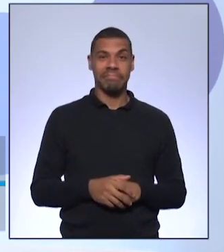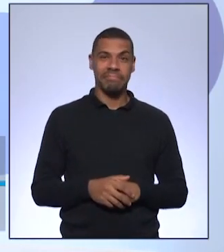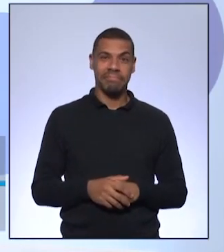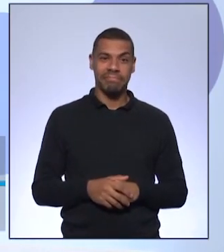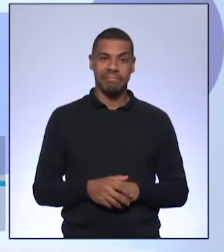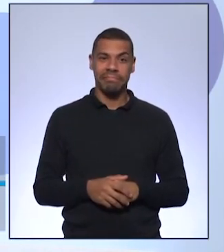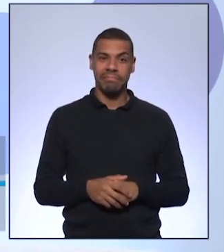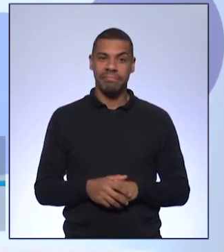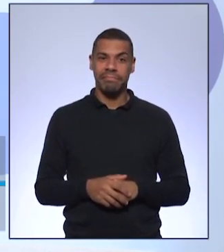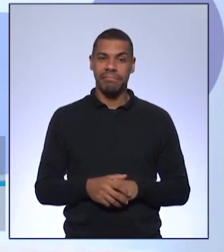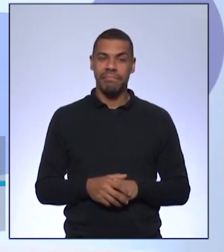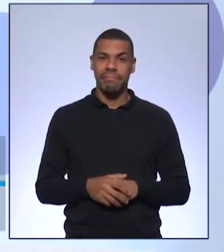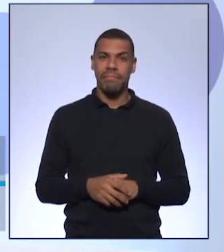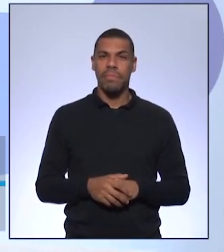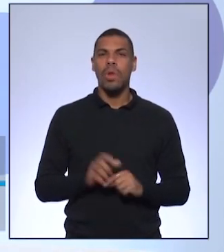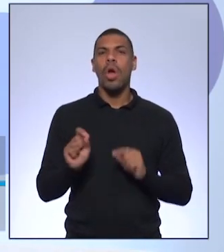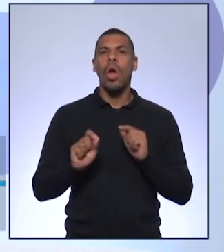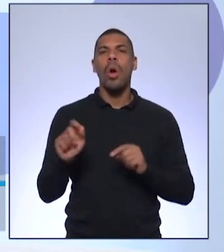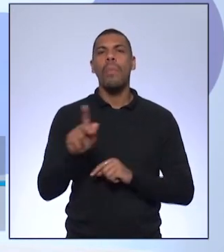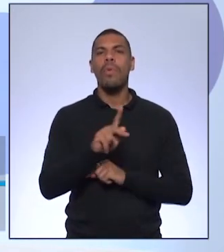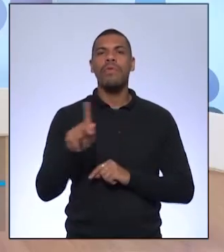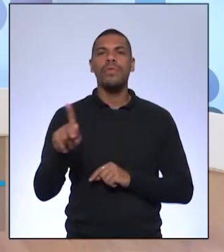inteligente. Professora